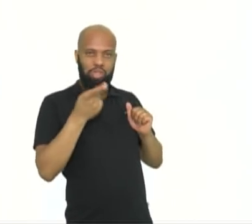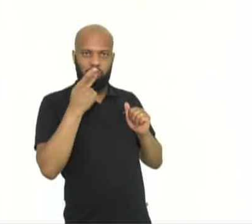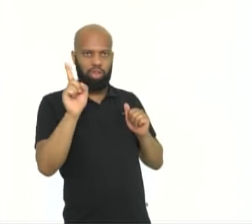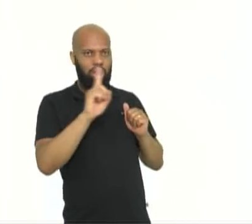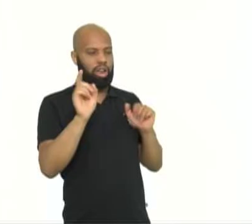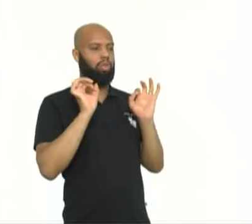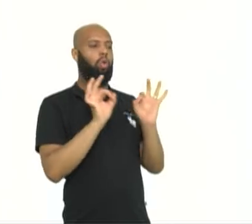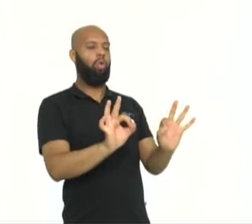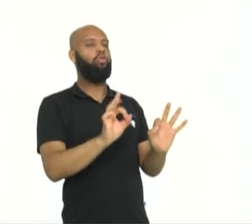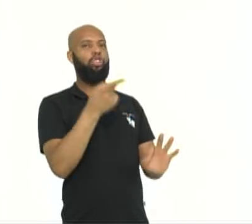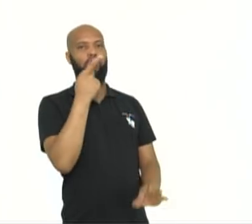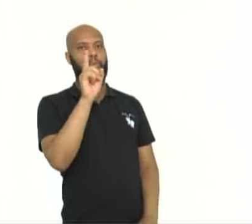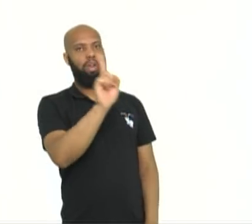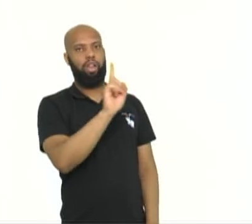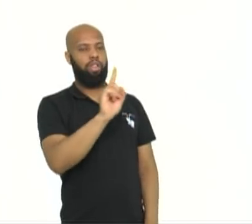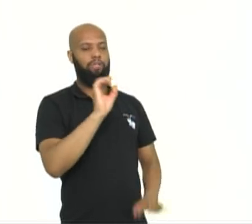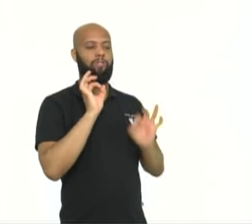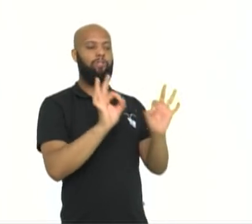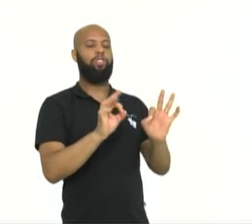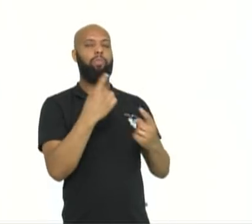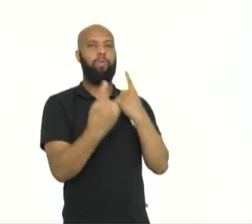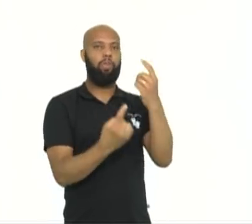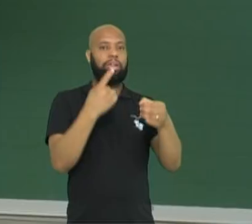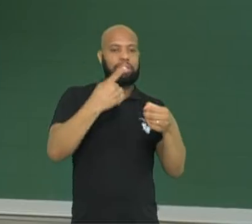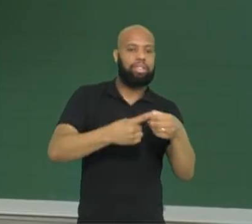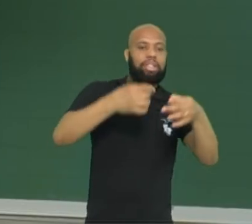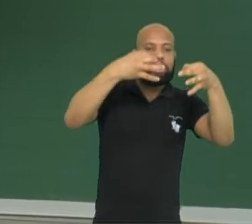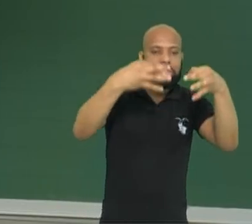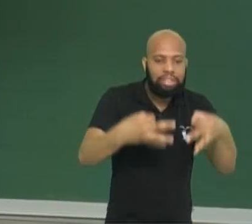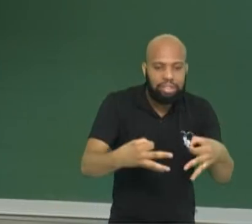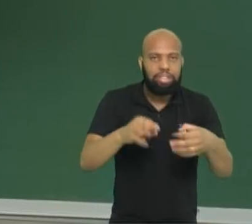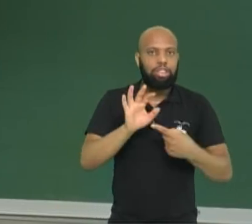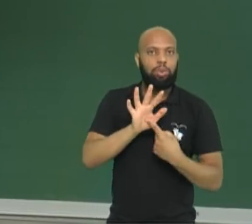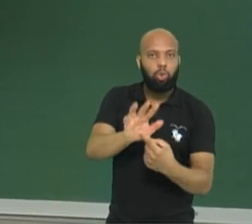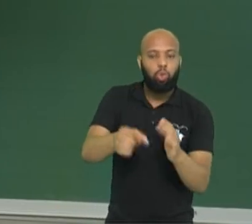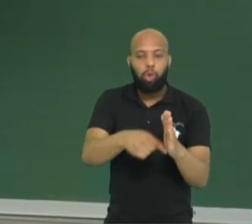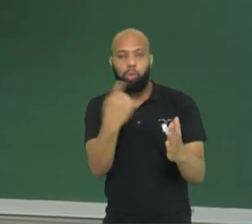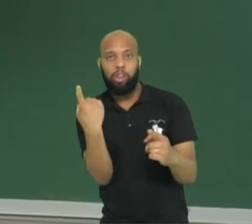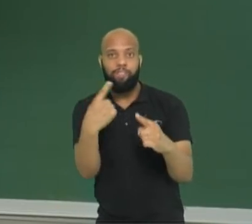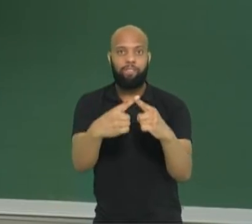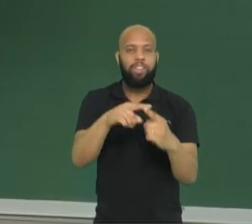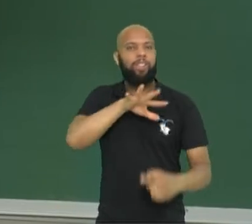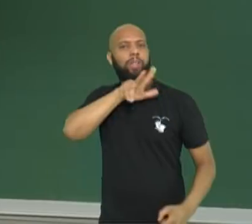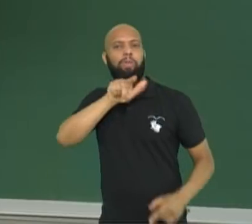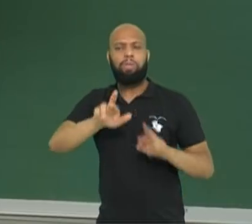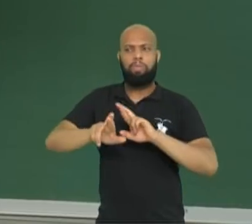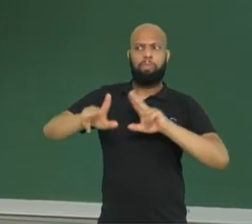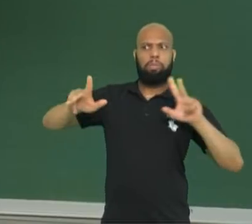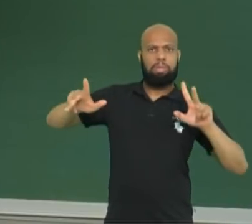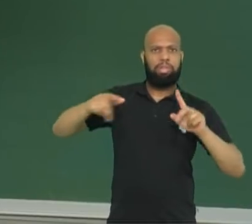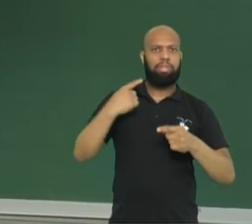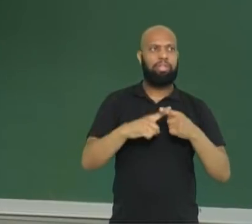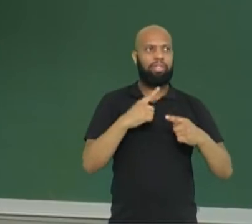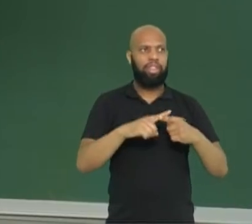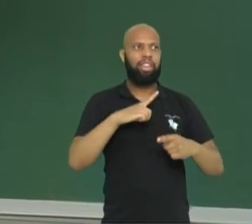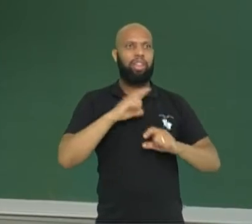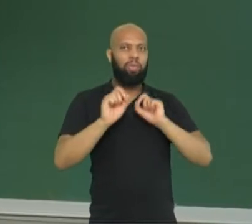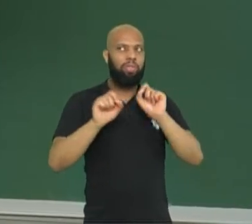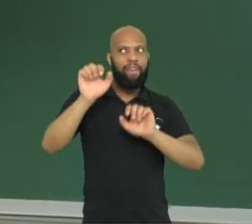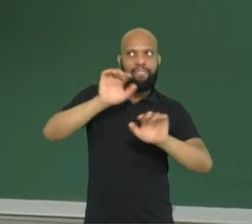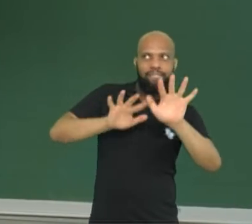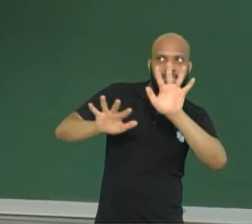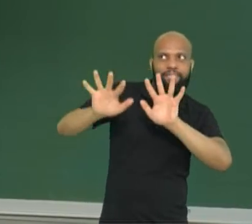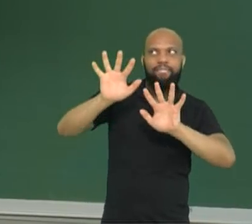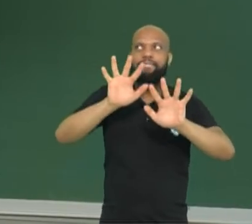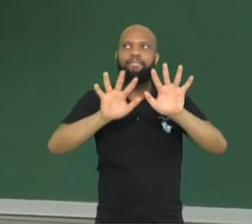confirmar. Então ele não confirma qual foi a cidade em que esse animal estranho apareceu, né? Para criar um suspense, faz parte ali do caos,